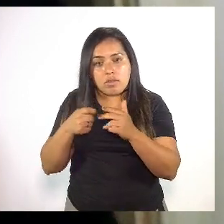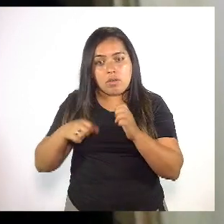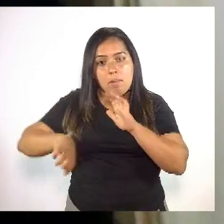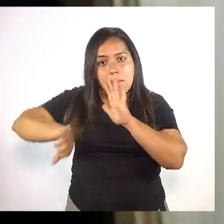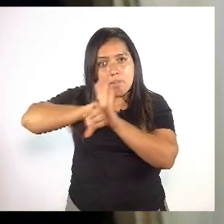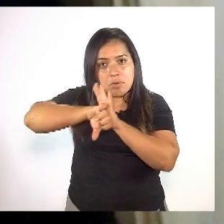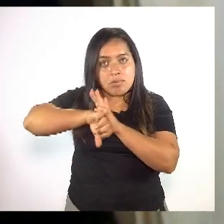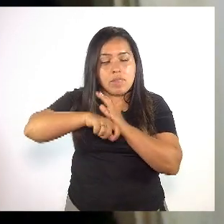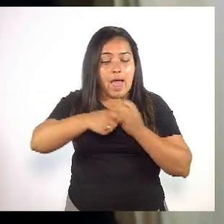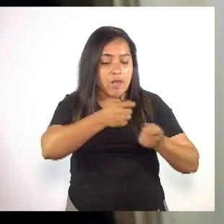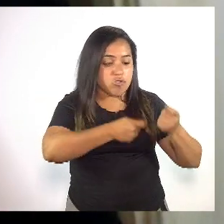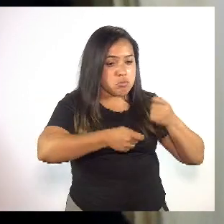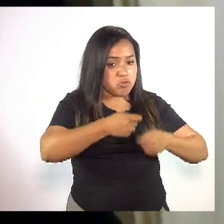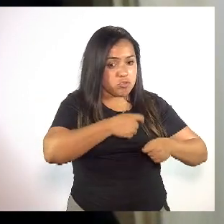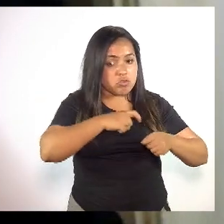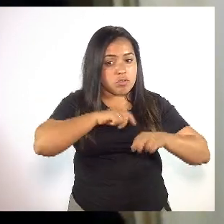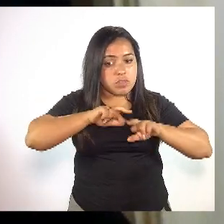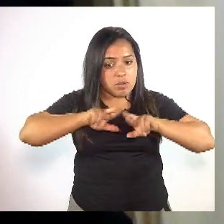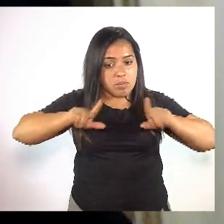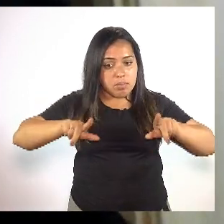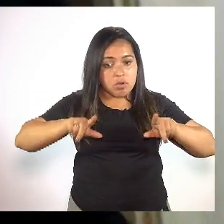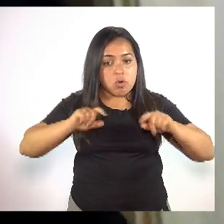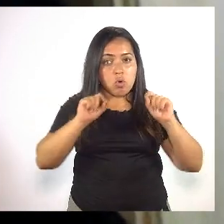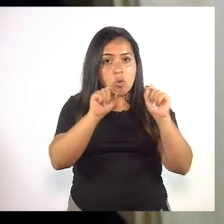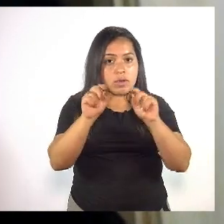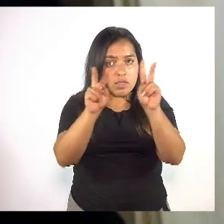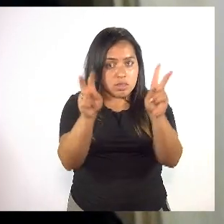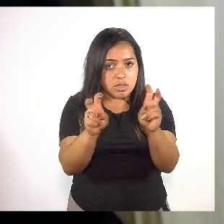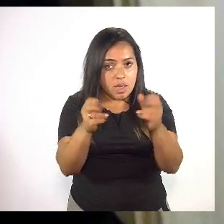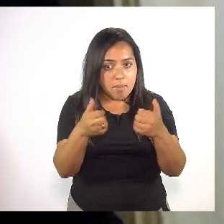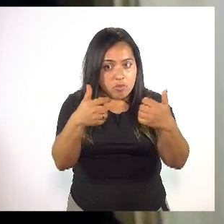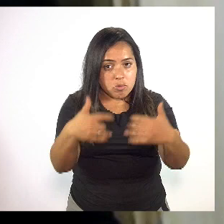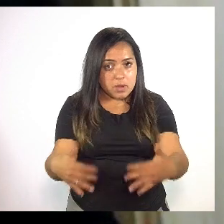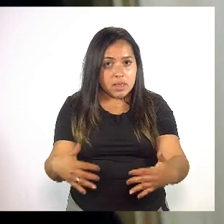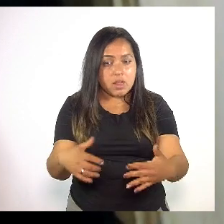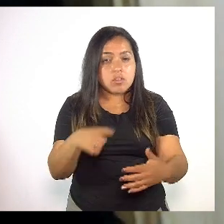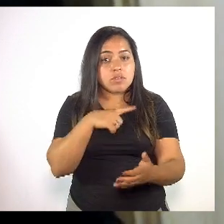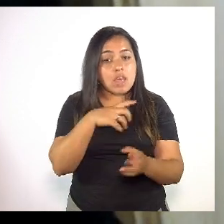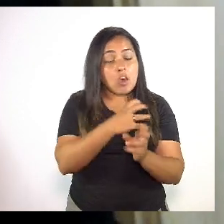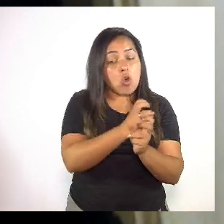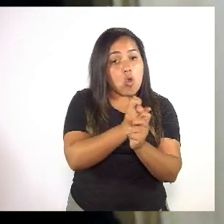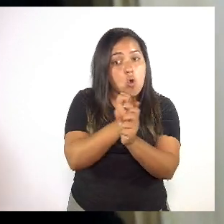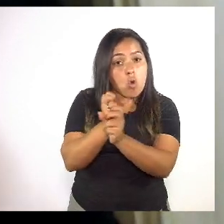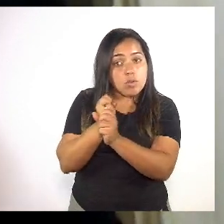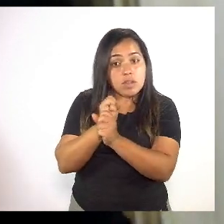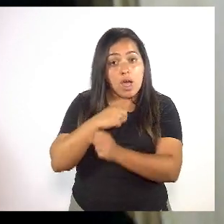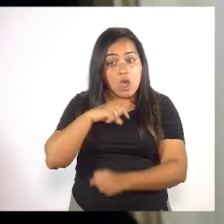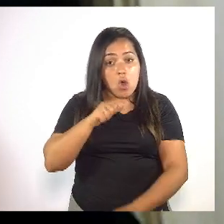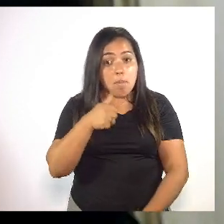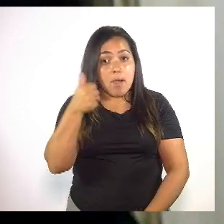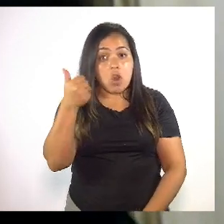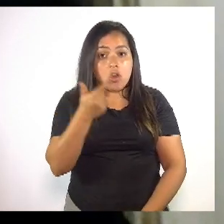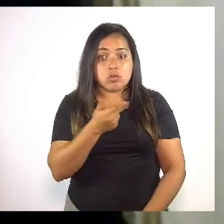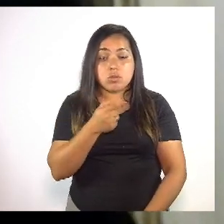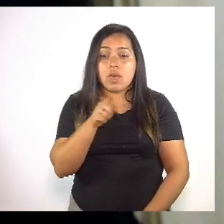campo administrativo, que aqui estamos tratando de contas. E eu, melhor que ninguém, como o próprio deputado Luiz Paulo falou, a deputada